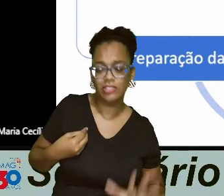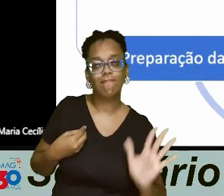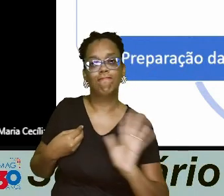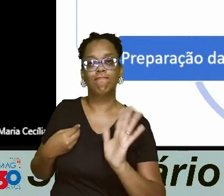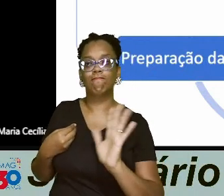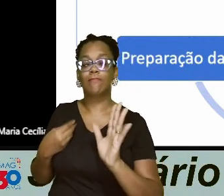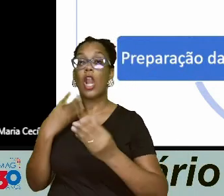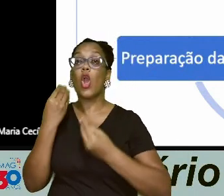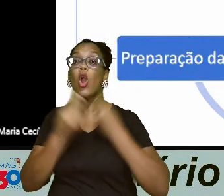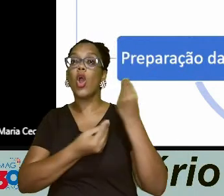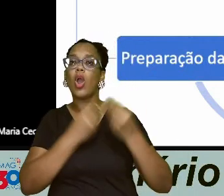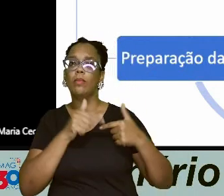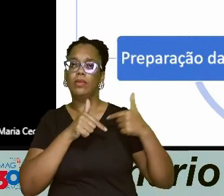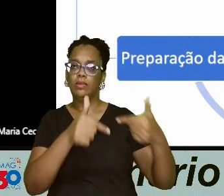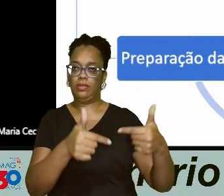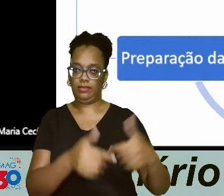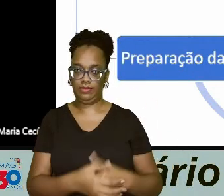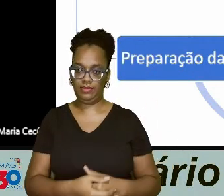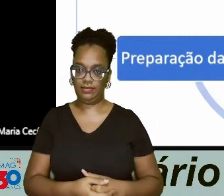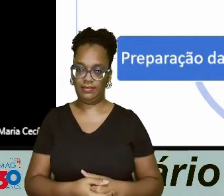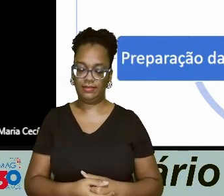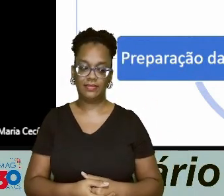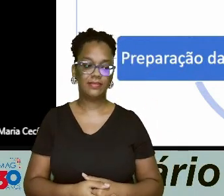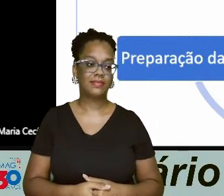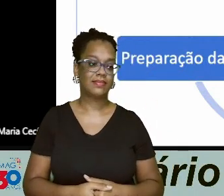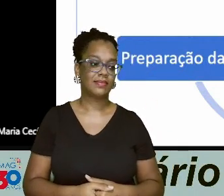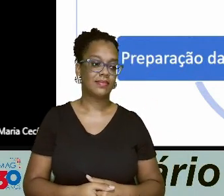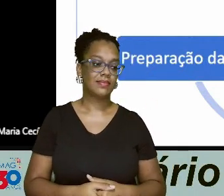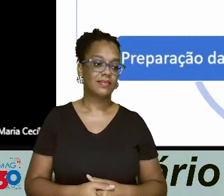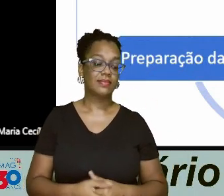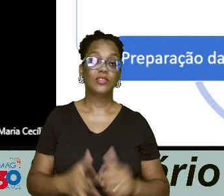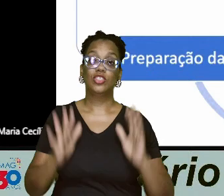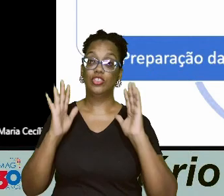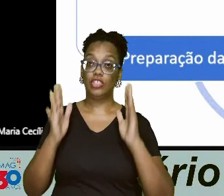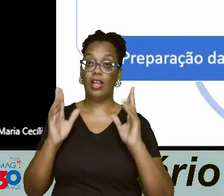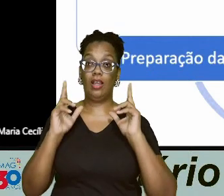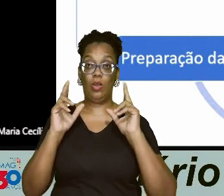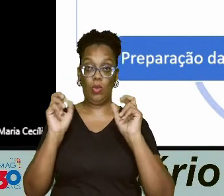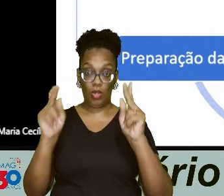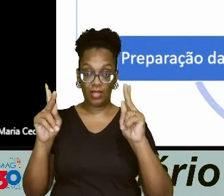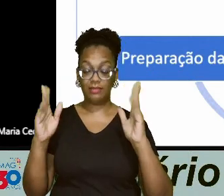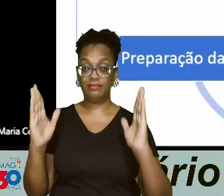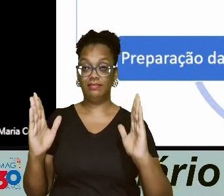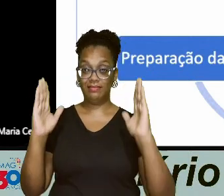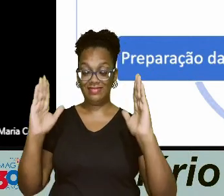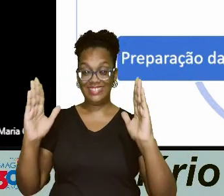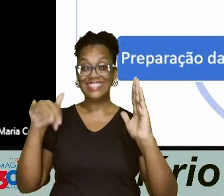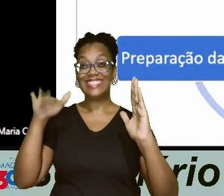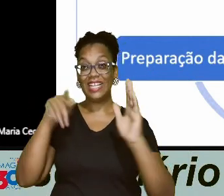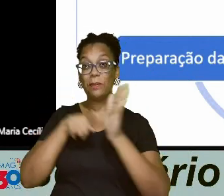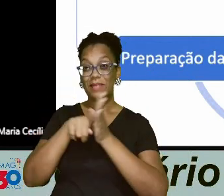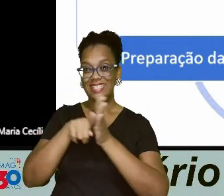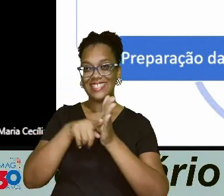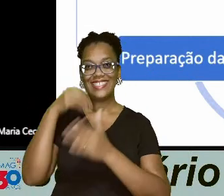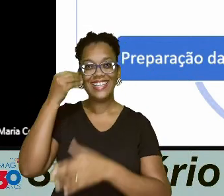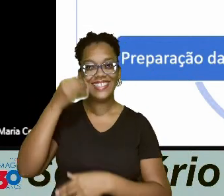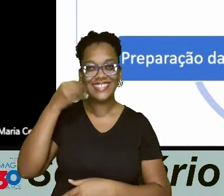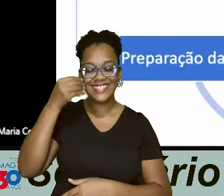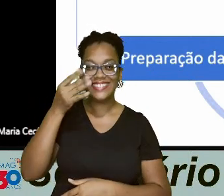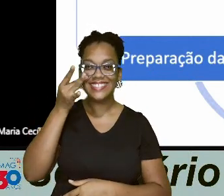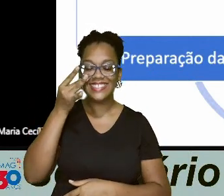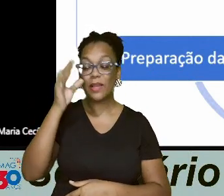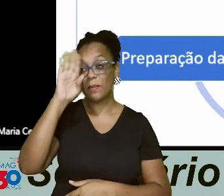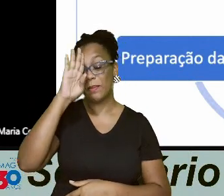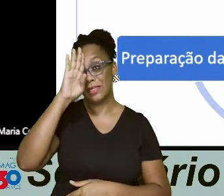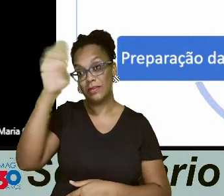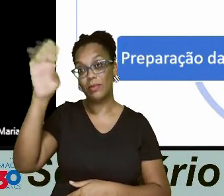ele é aplicado. E a partir da definição da amostra, que quem pesquisa, faz pesquisa empírica, principalmente pesquisa de decisões judiciais,